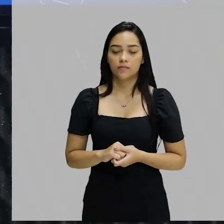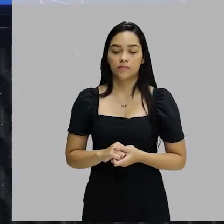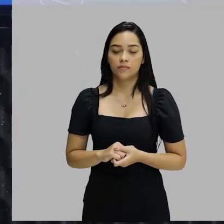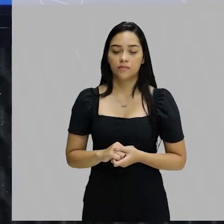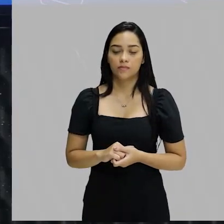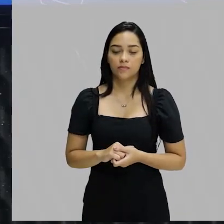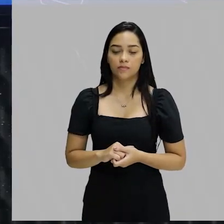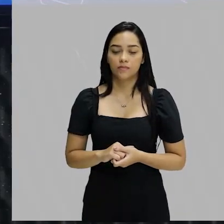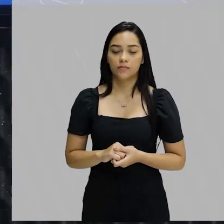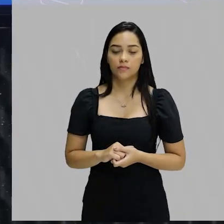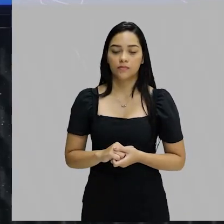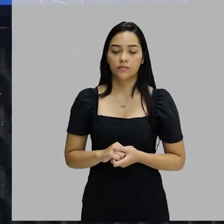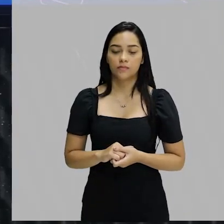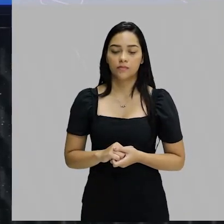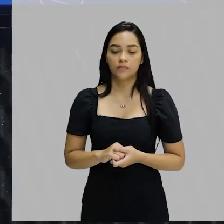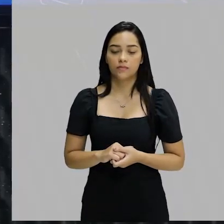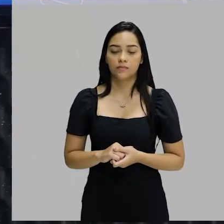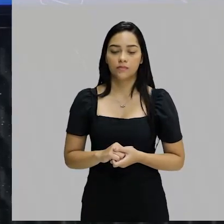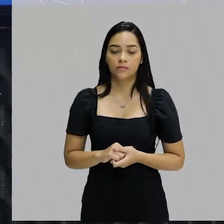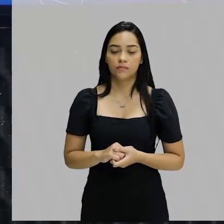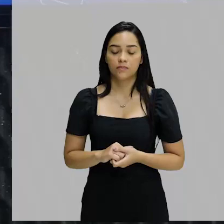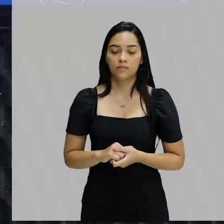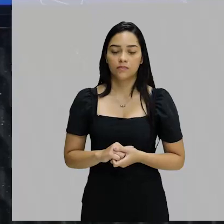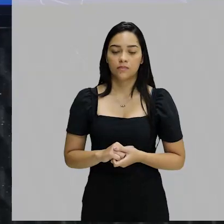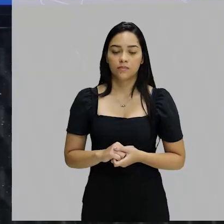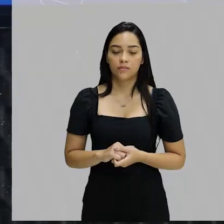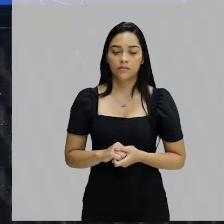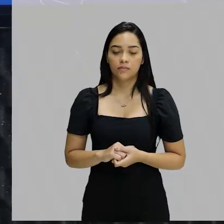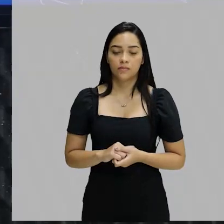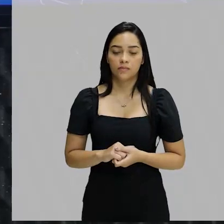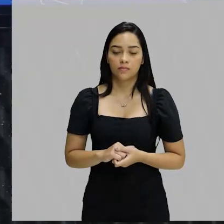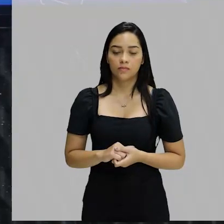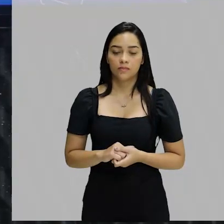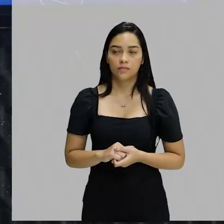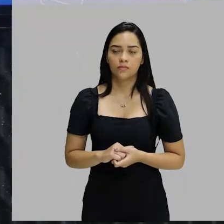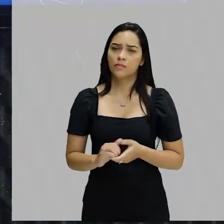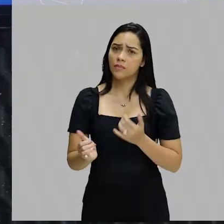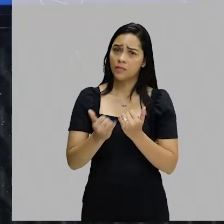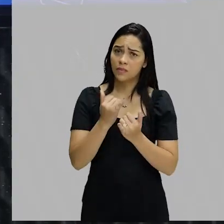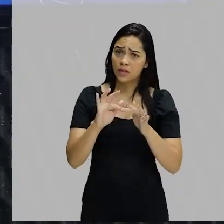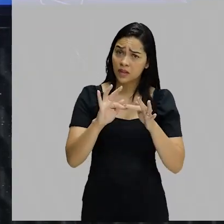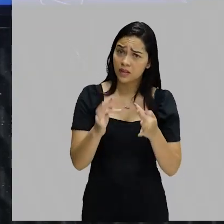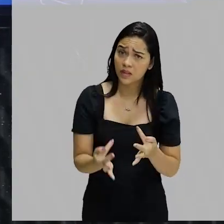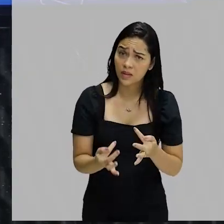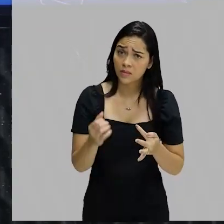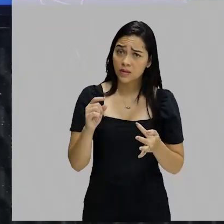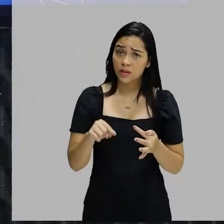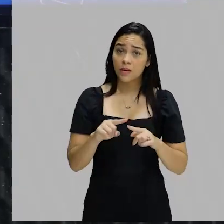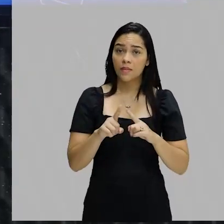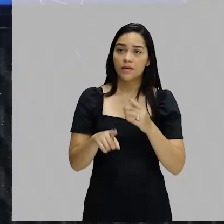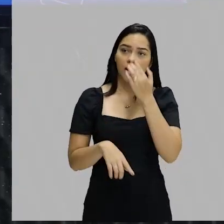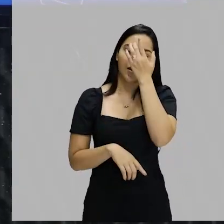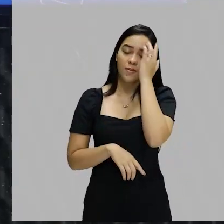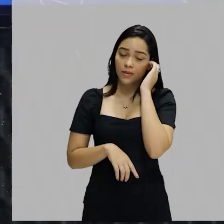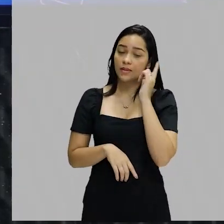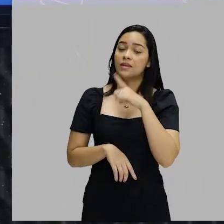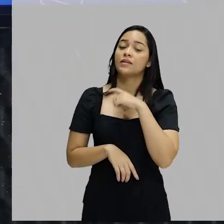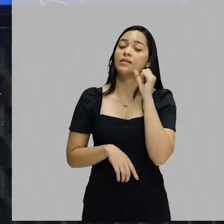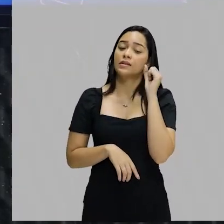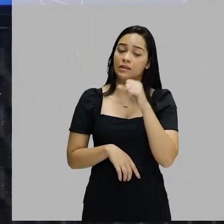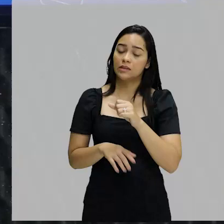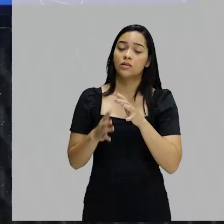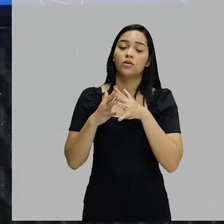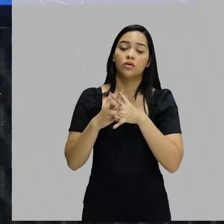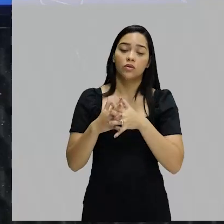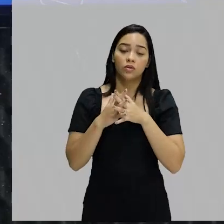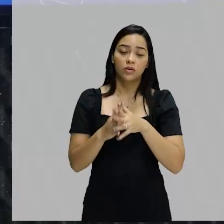anzóis, anel, anéis, né, azul, azuis. Parece simples, né, turma? Mas as pessoas fazem muita confusão,